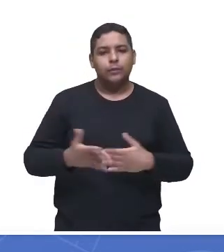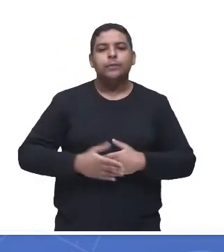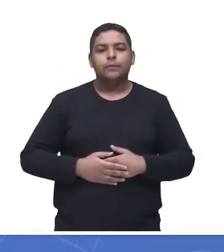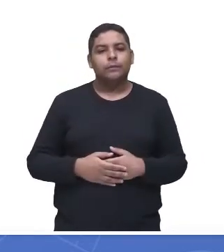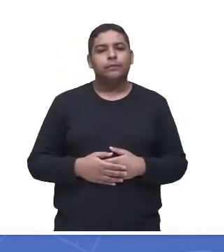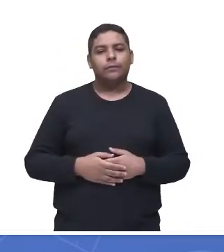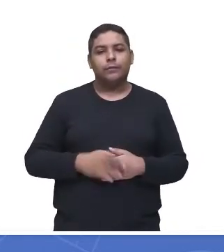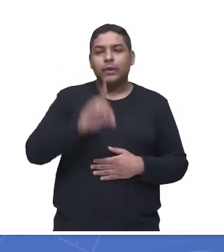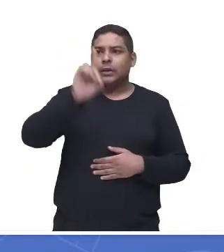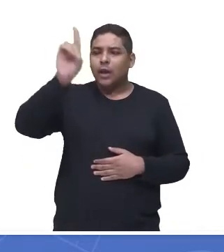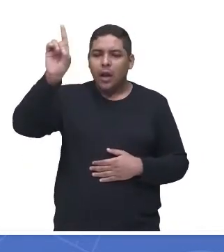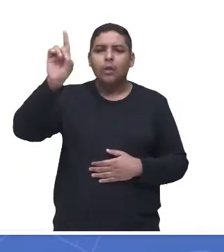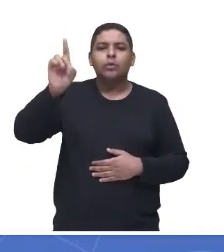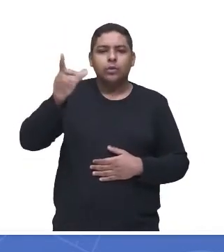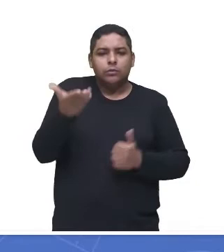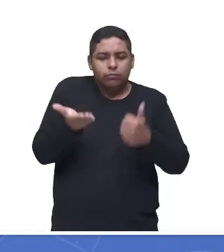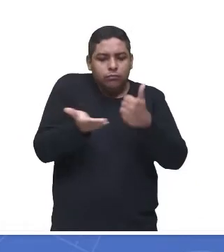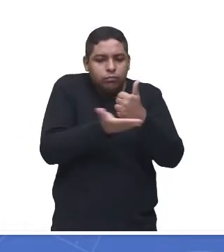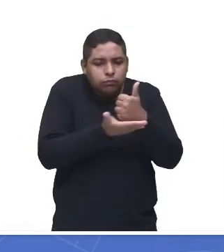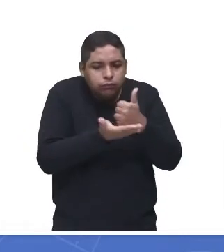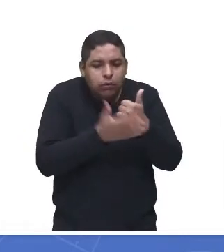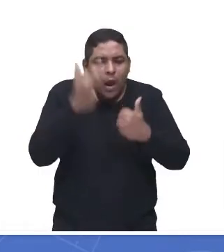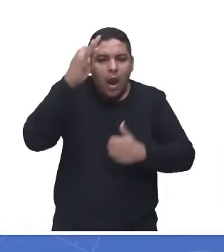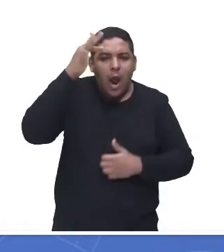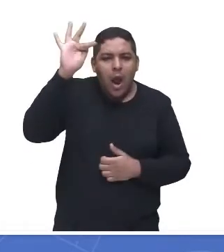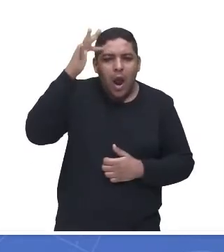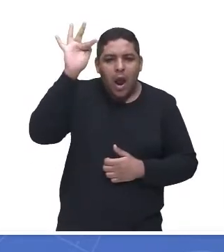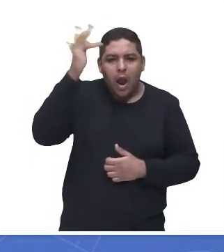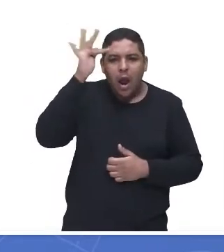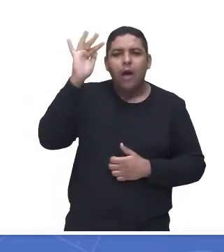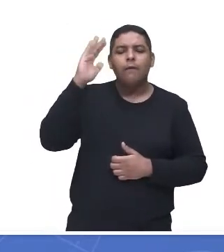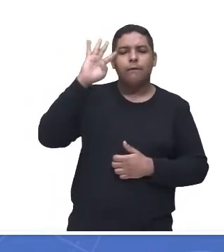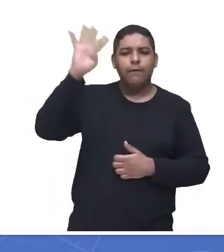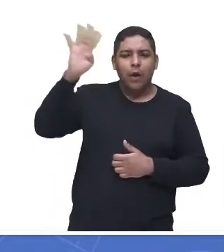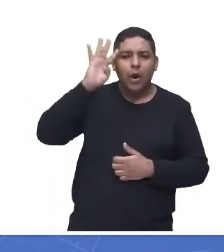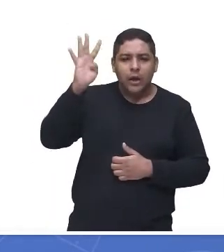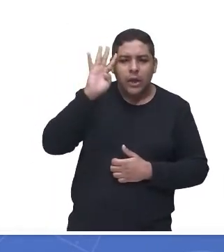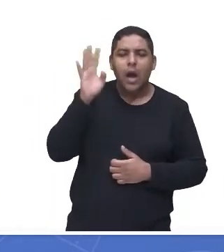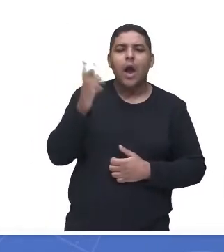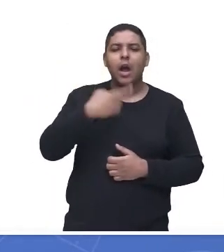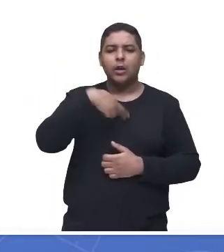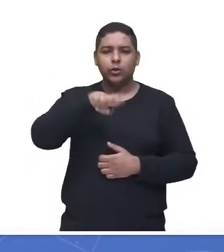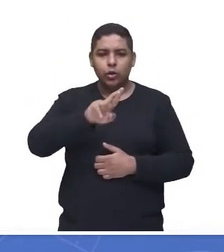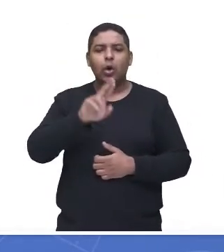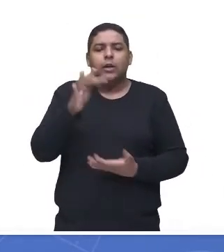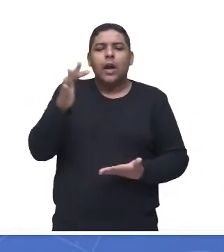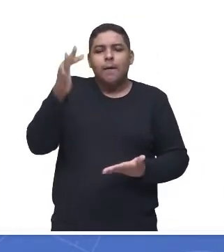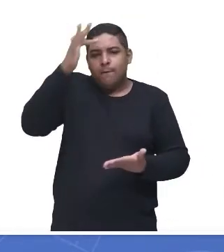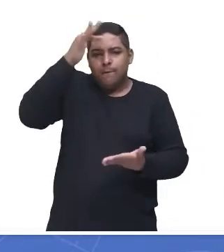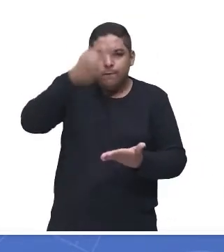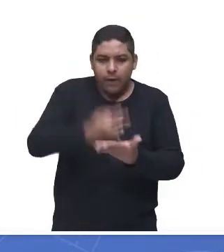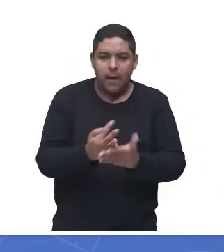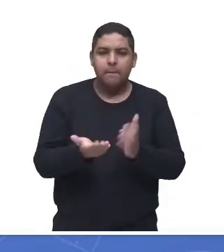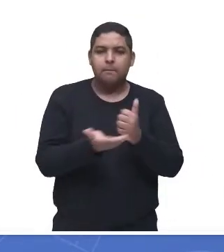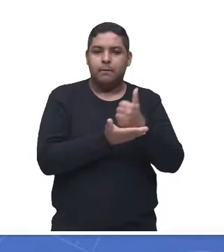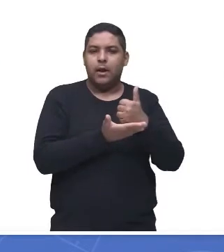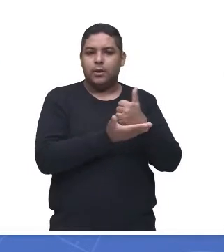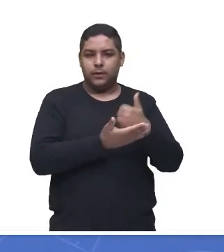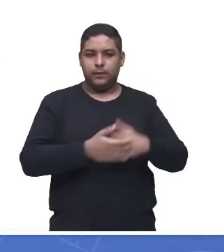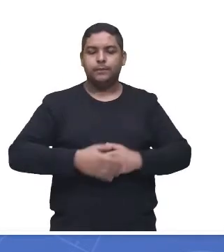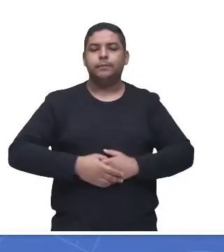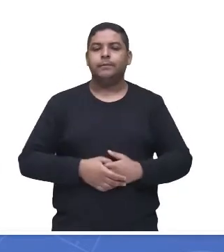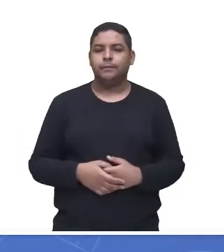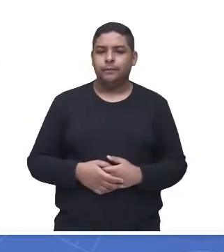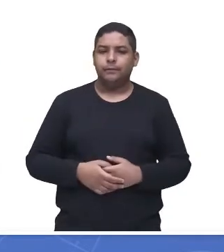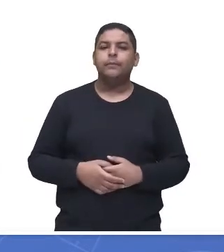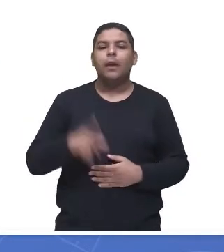vai fundamentar toda uma teoria religiosa que no fundo é baseada na fé daqueles que acreditam, não é isso? Isso é